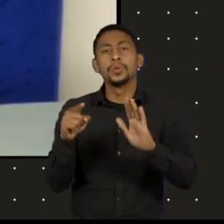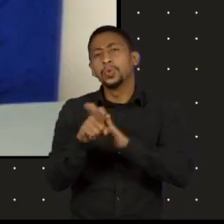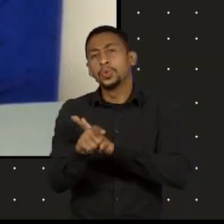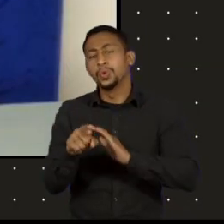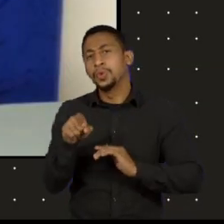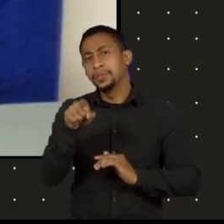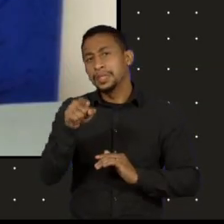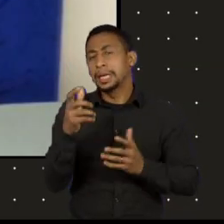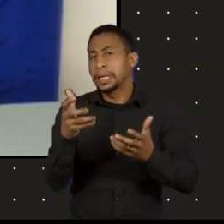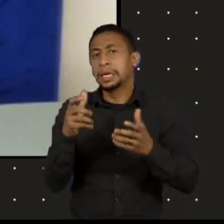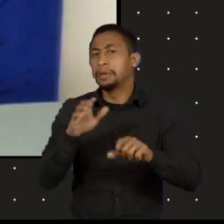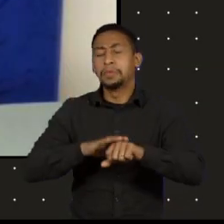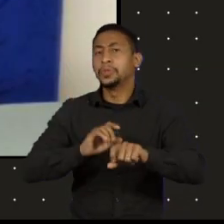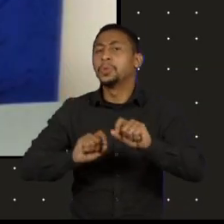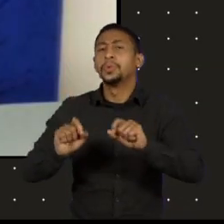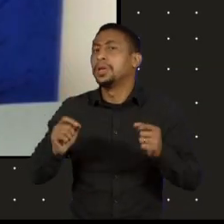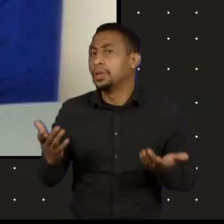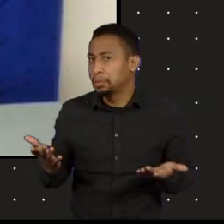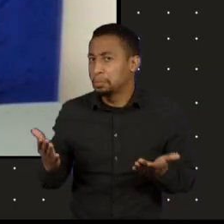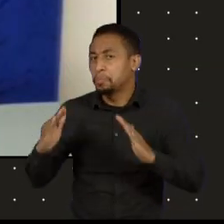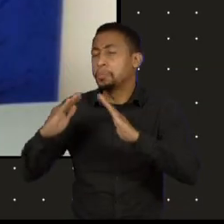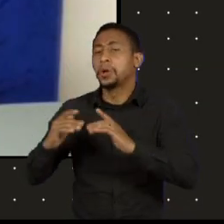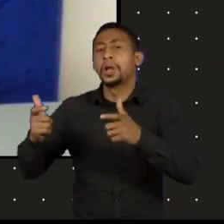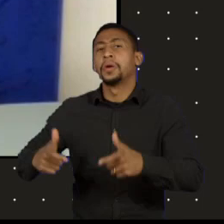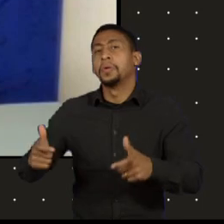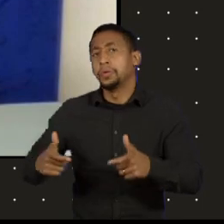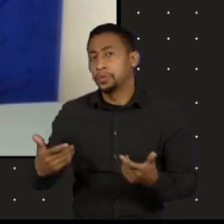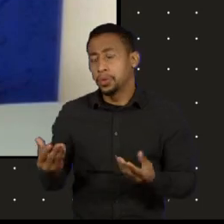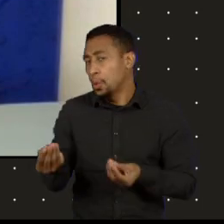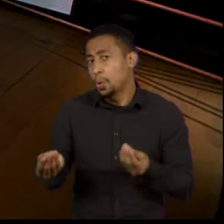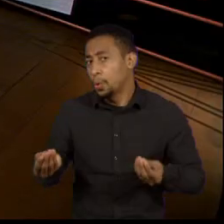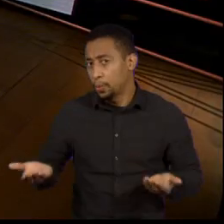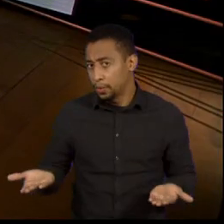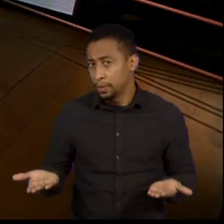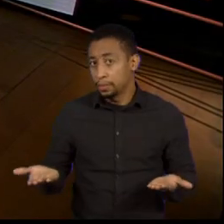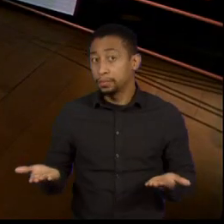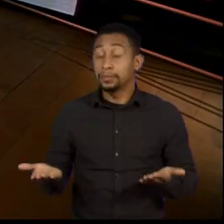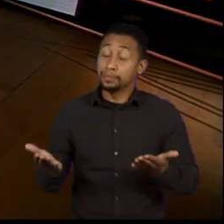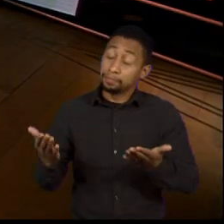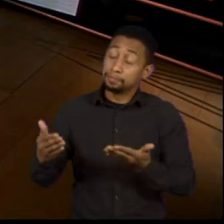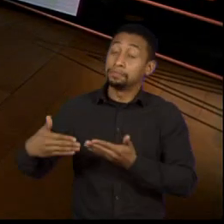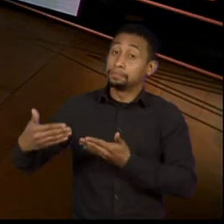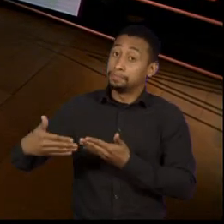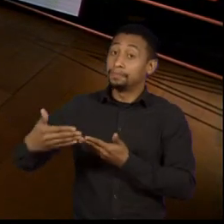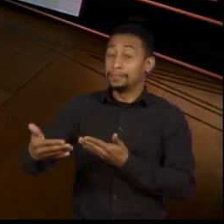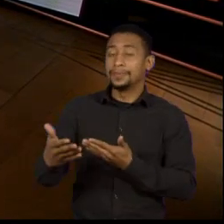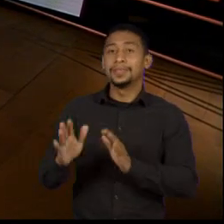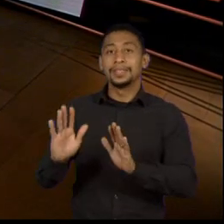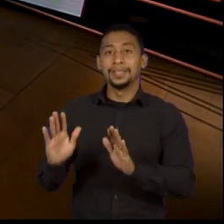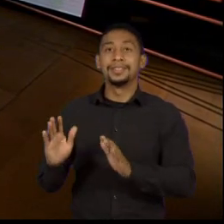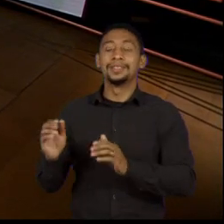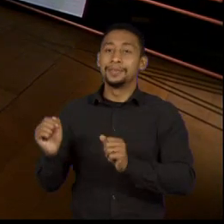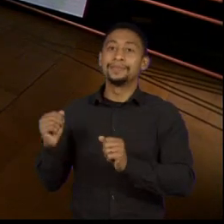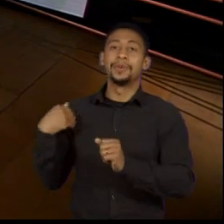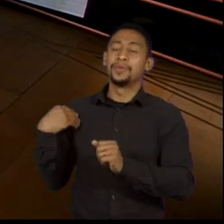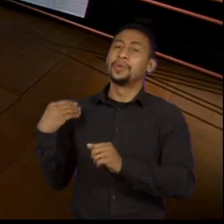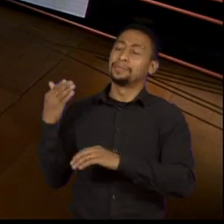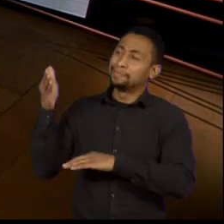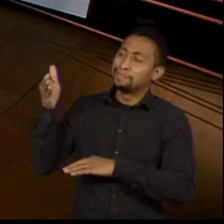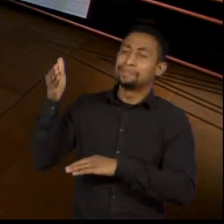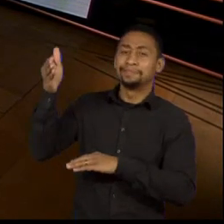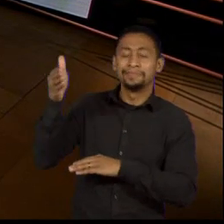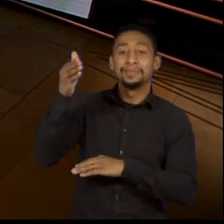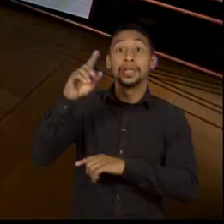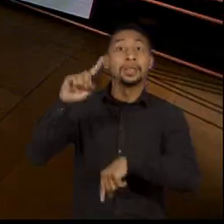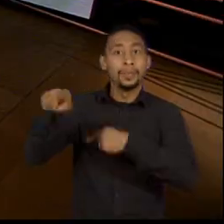pretendia fazer da vida, como eu morava, onde eu morava, como é que era. E daí, bom, continuamos a turnê, eu recebi um telegrama